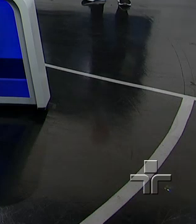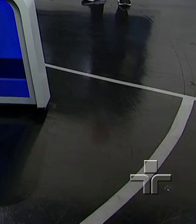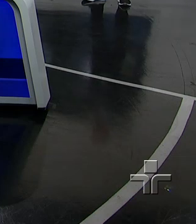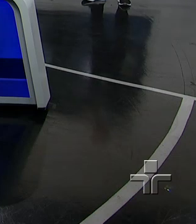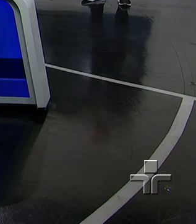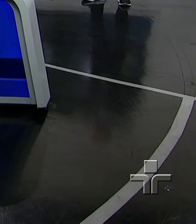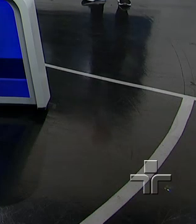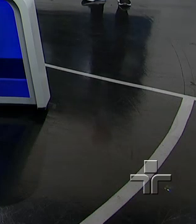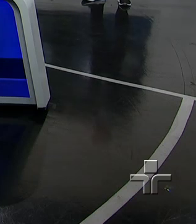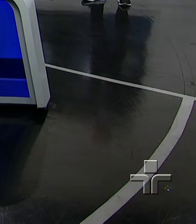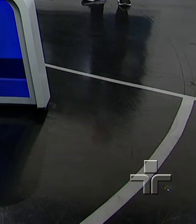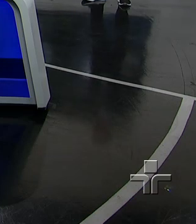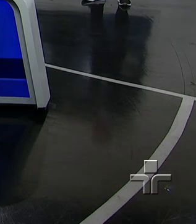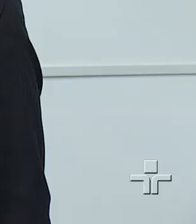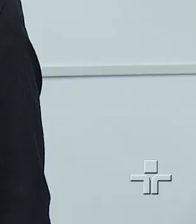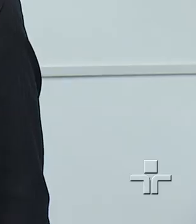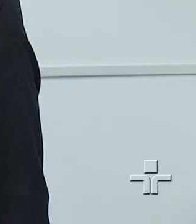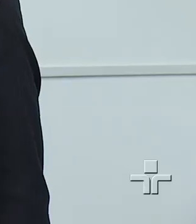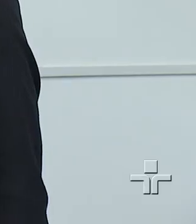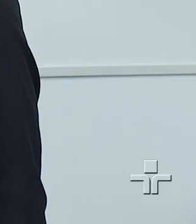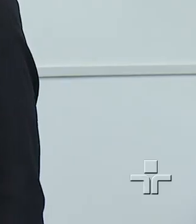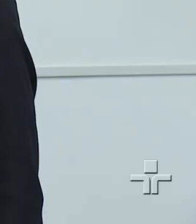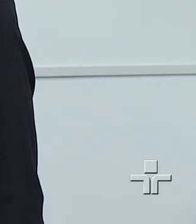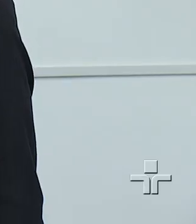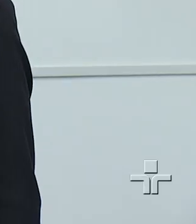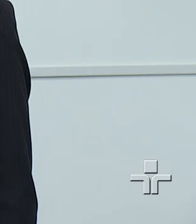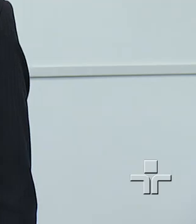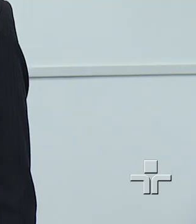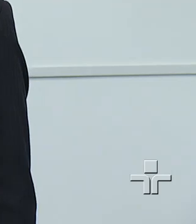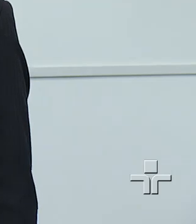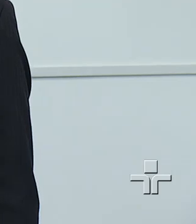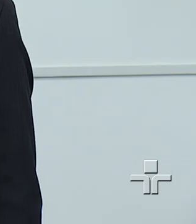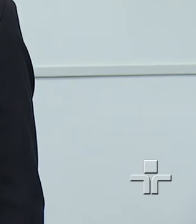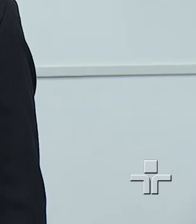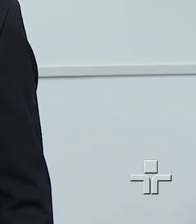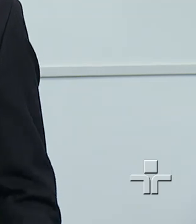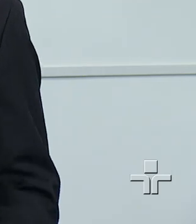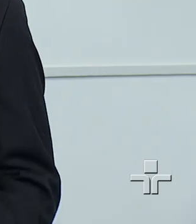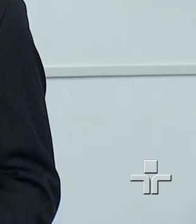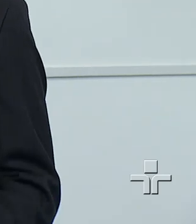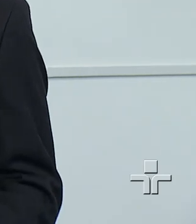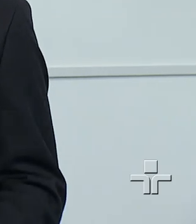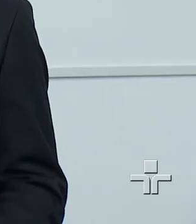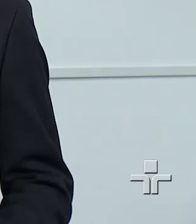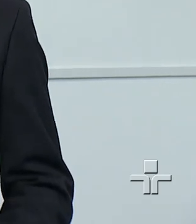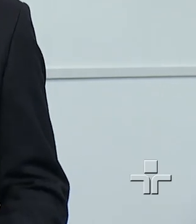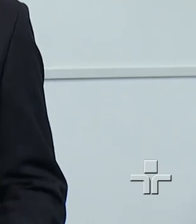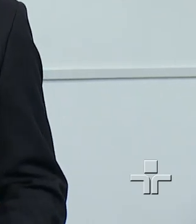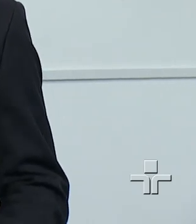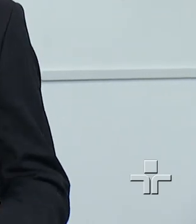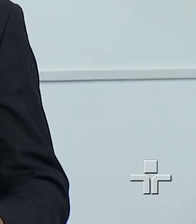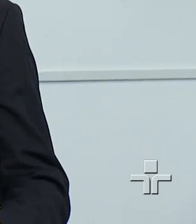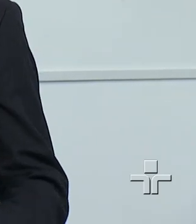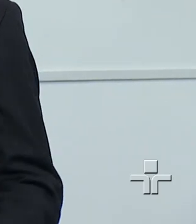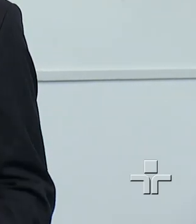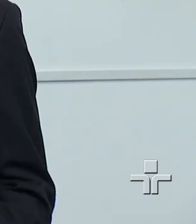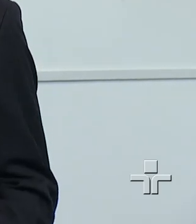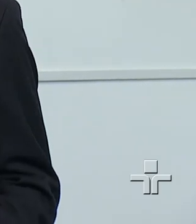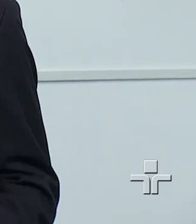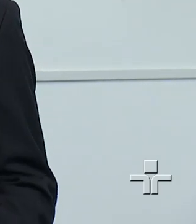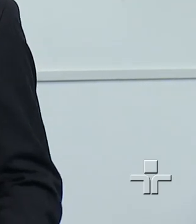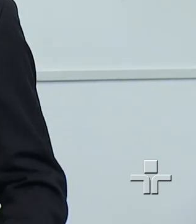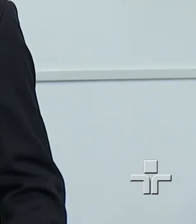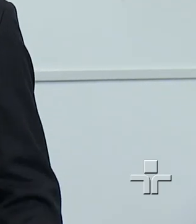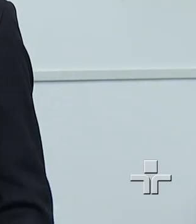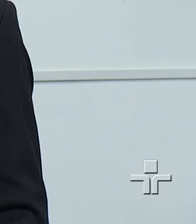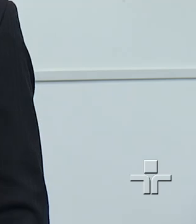lá. Cartão Verde. Pois eu ia falando, a gente falou das mulheres, amanhã o Brasil masculino estreia na Copa América e o nosso convidado é o Sebastião Lazzaroni,